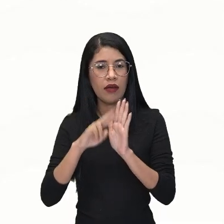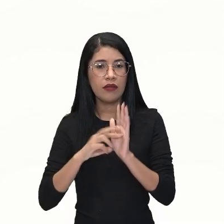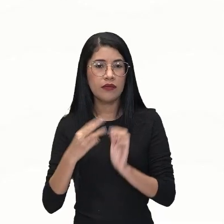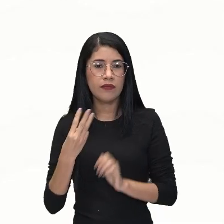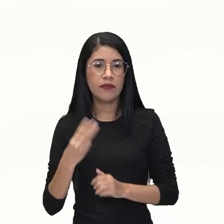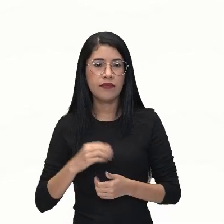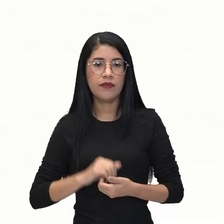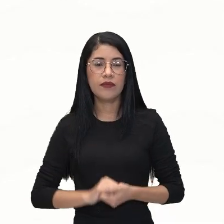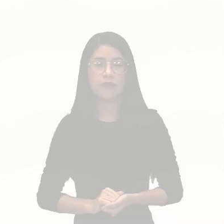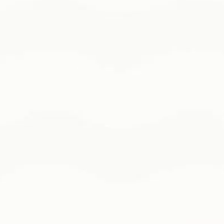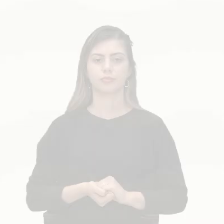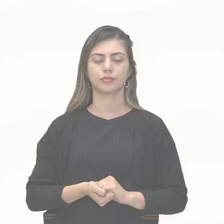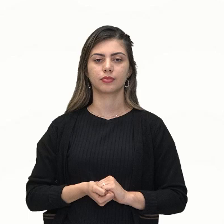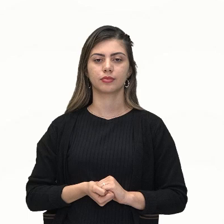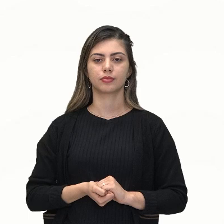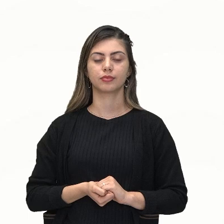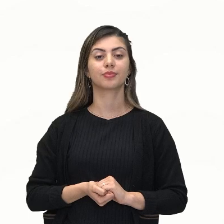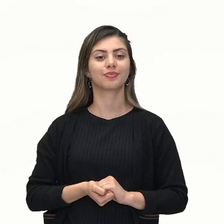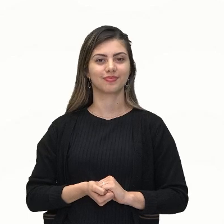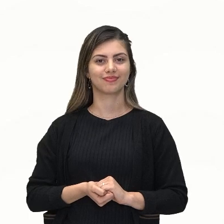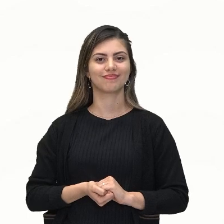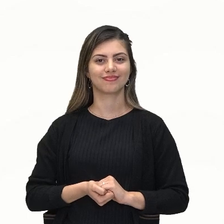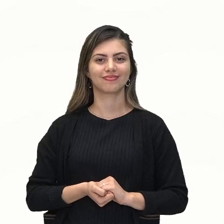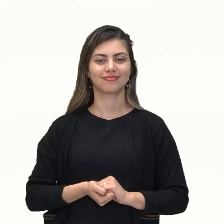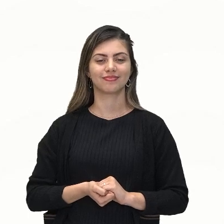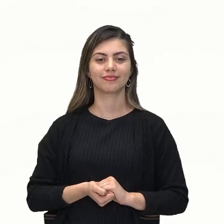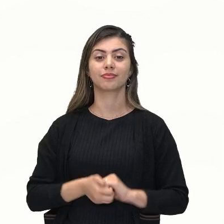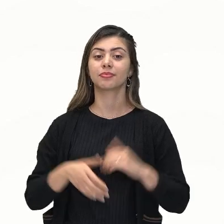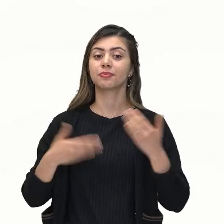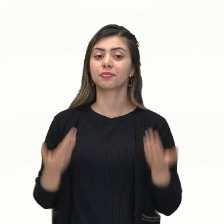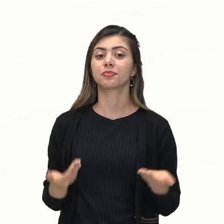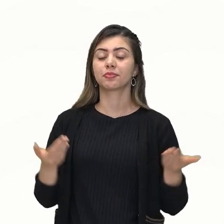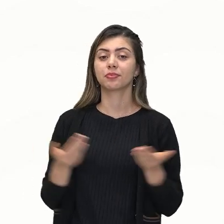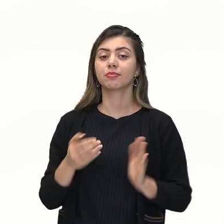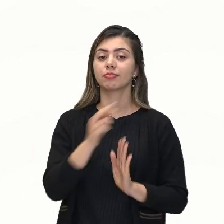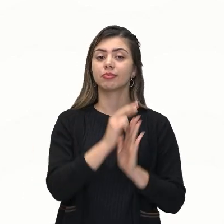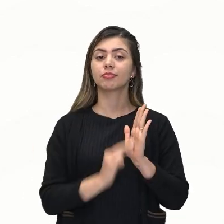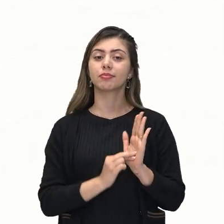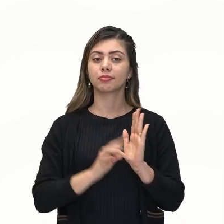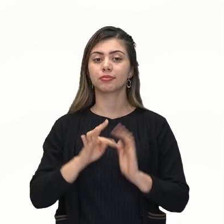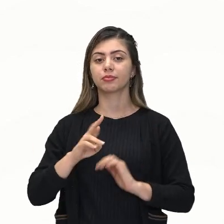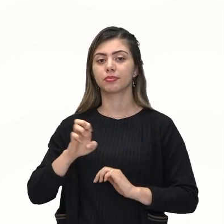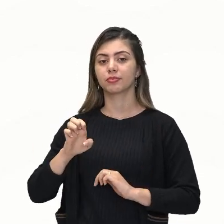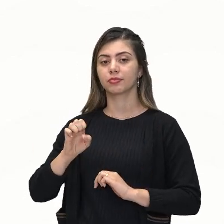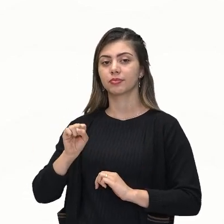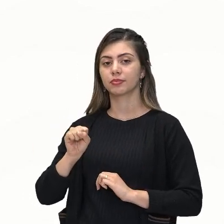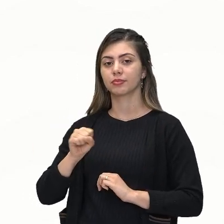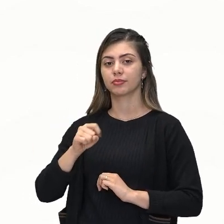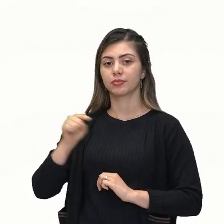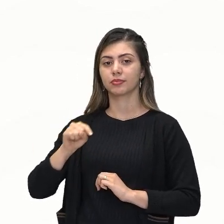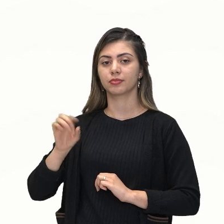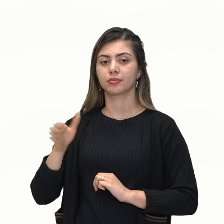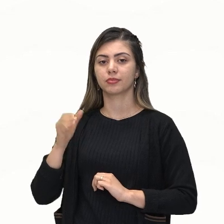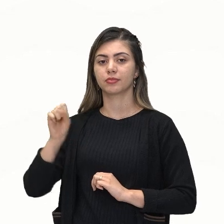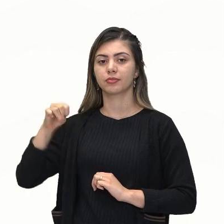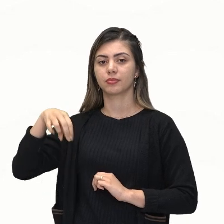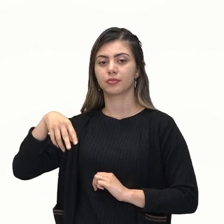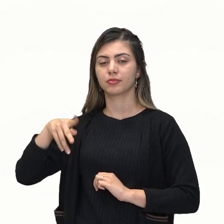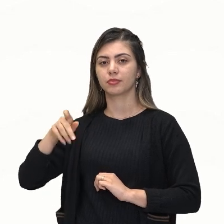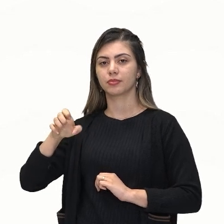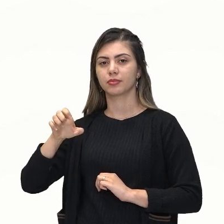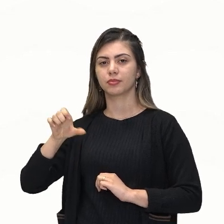3 simples. Vamos lá. A regra de 3 simples é uma estratégia para o cálculo de